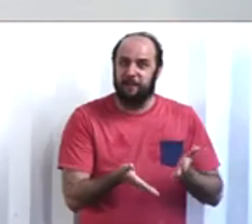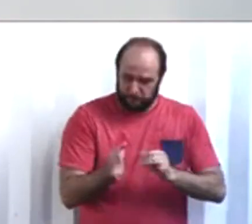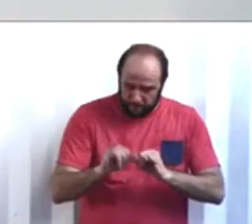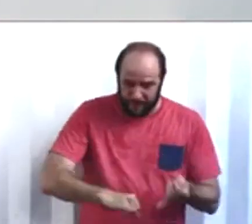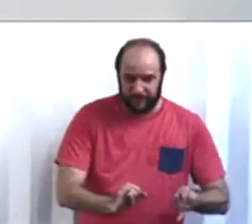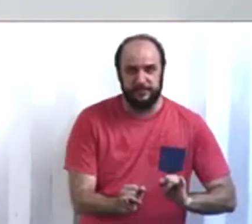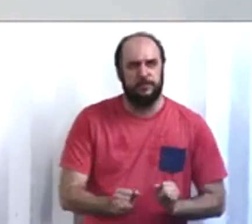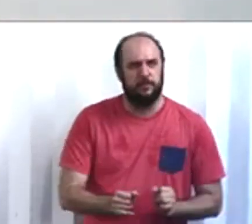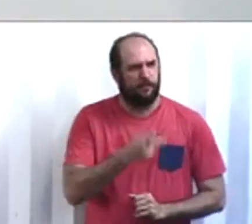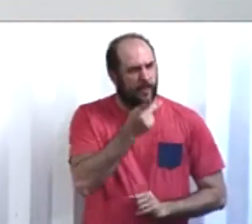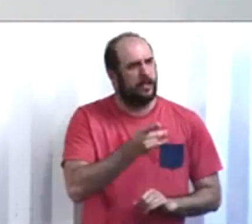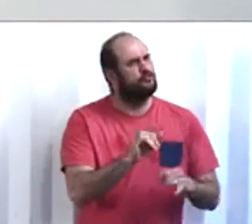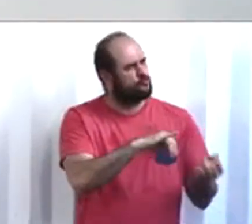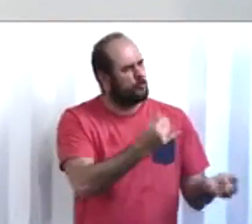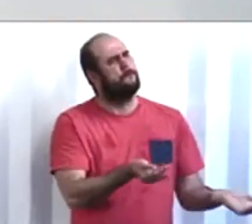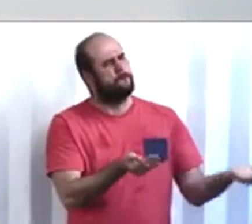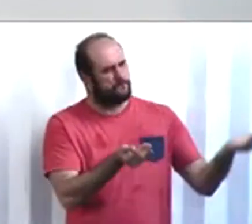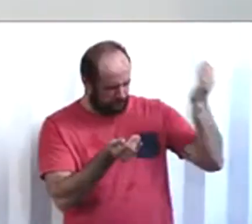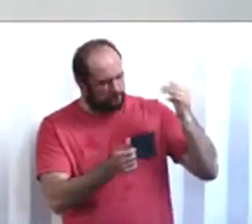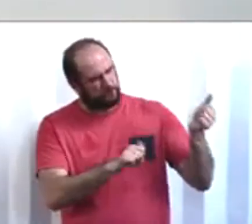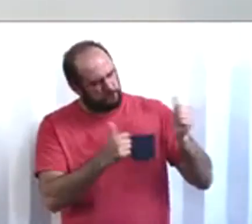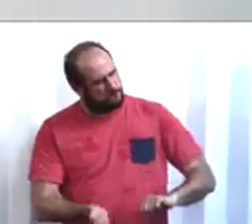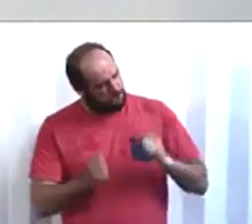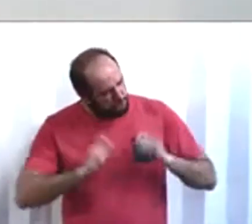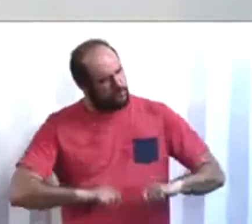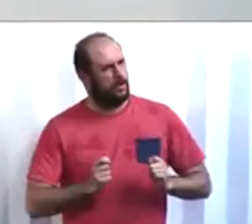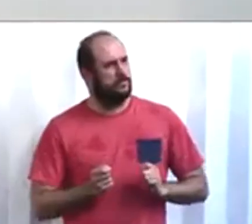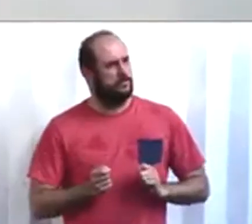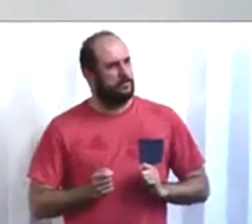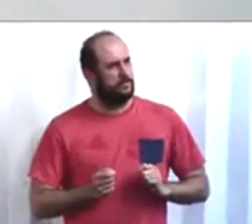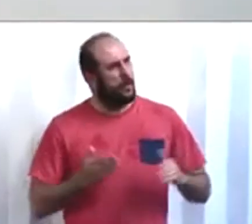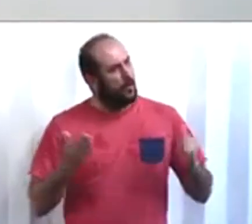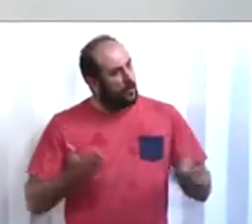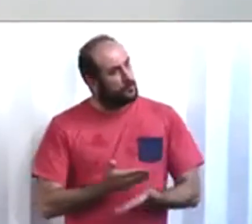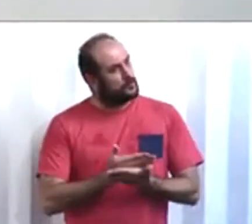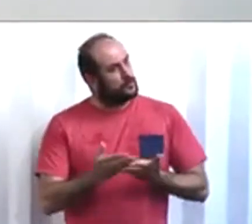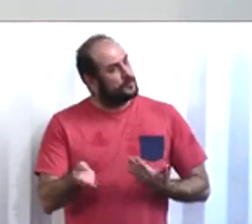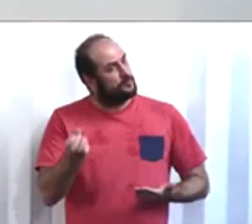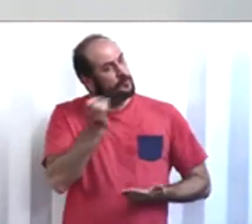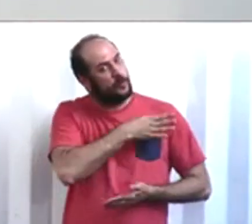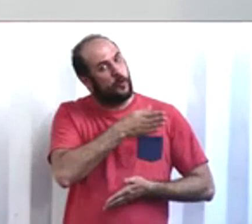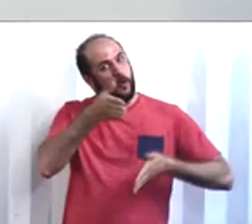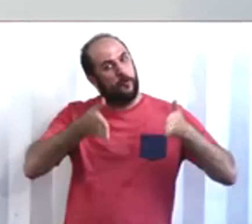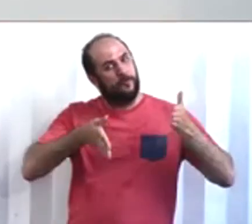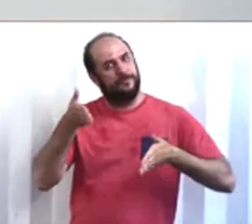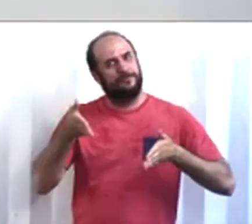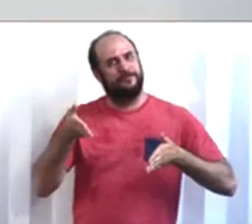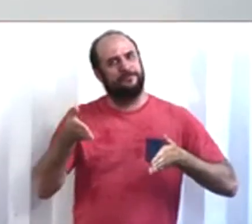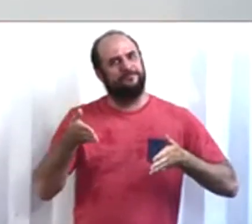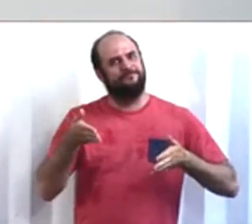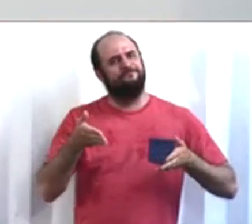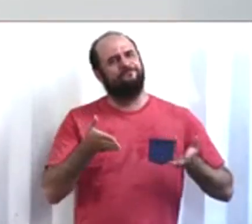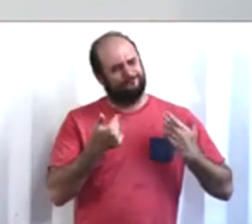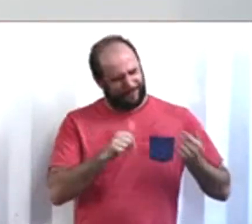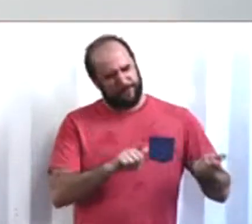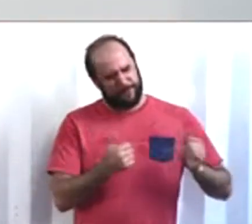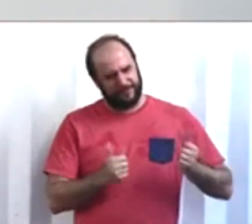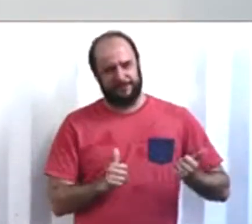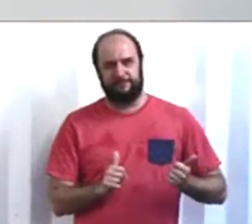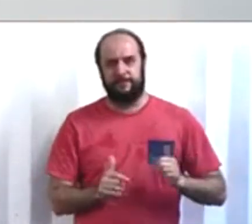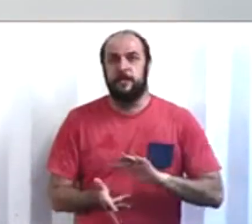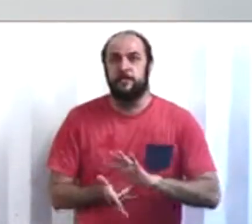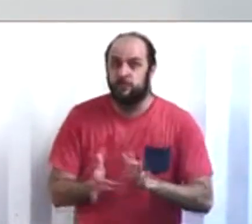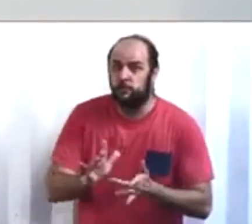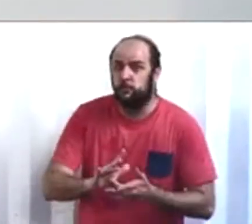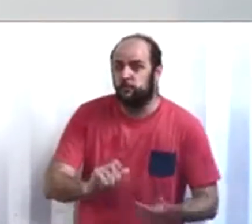diz: João, batiza, porque começa um novo tempo, começa uma nova caminhada. Batiza, e enquanto Jesus é